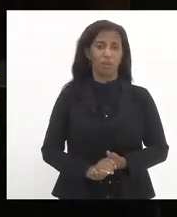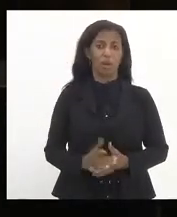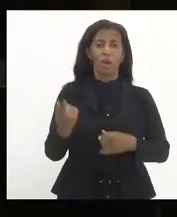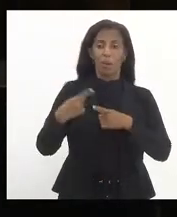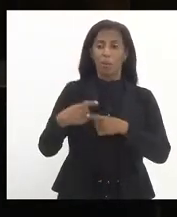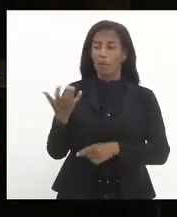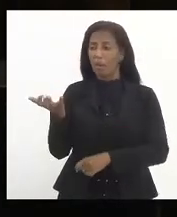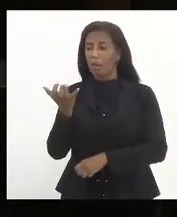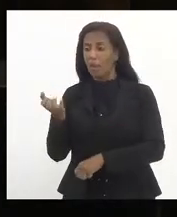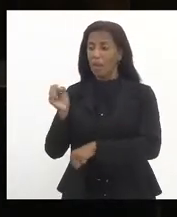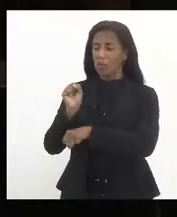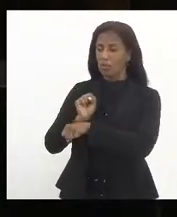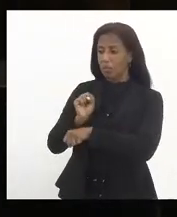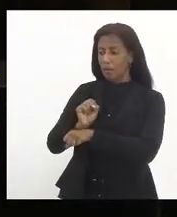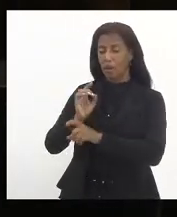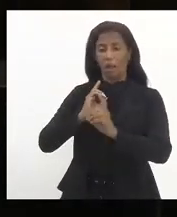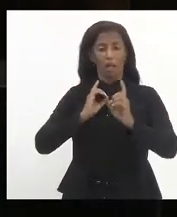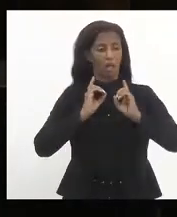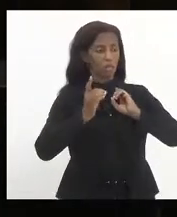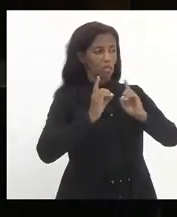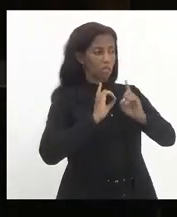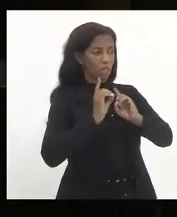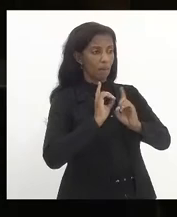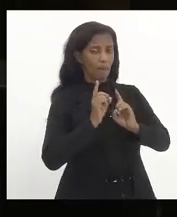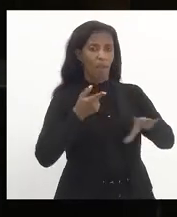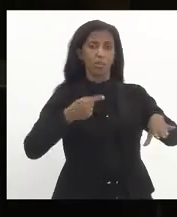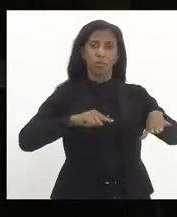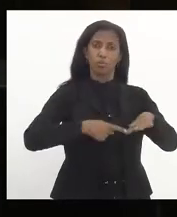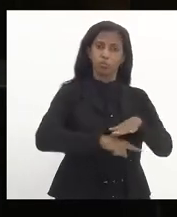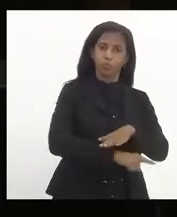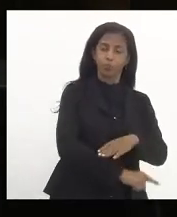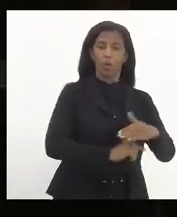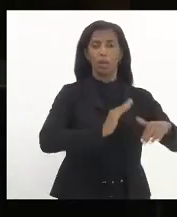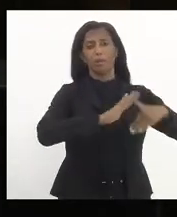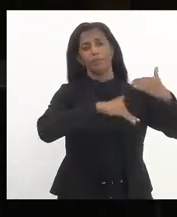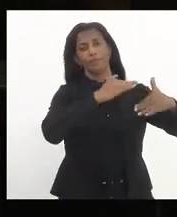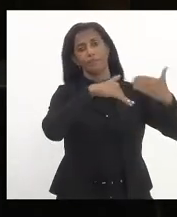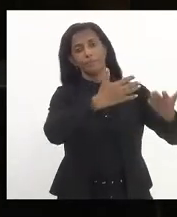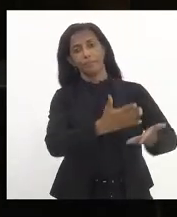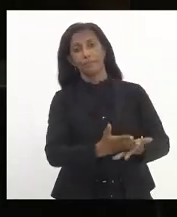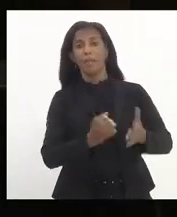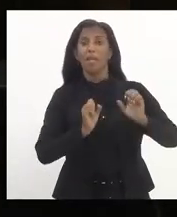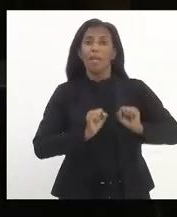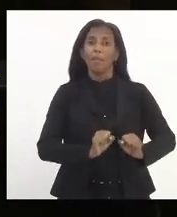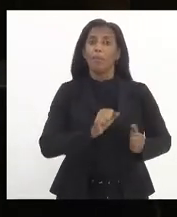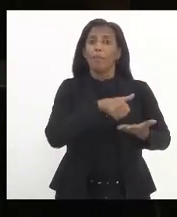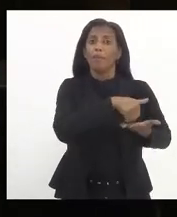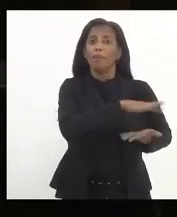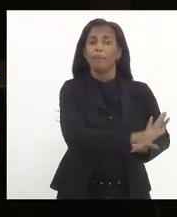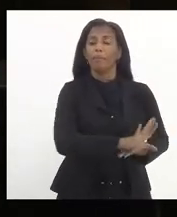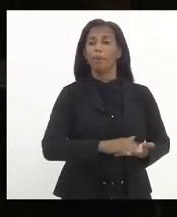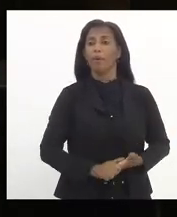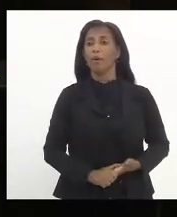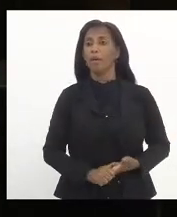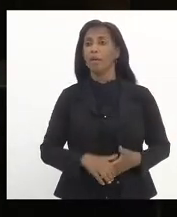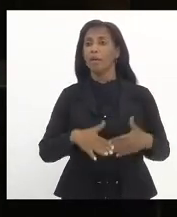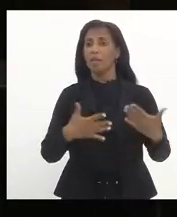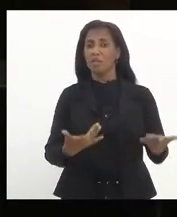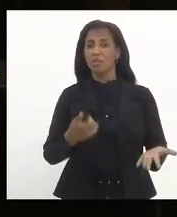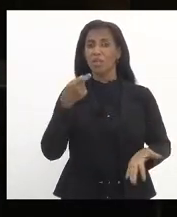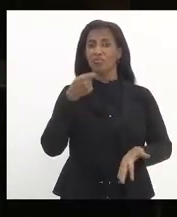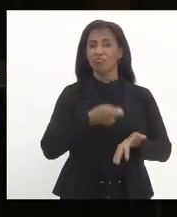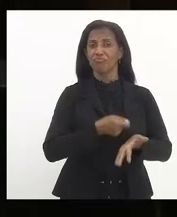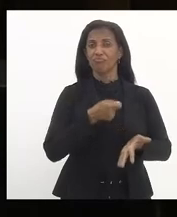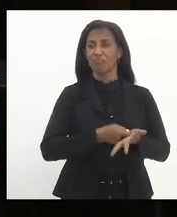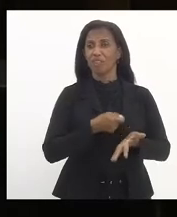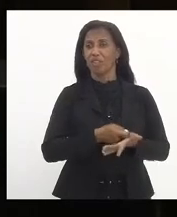esperar o debate ser aprofundado, evoluir, ele pode ser demitido. Isso é ditadura, isso